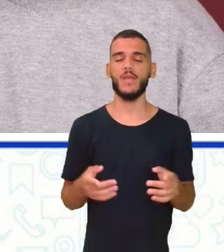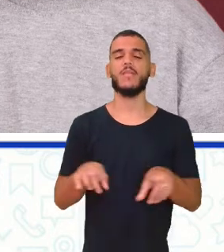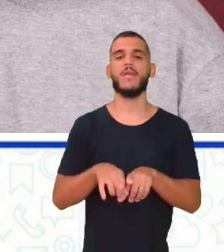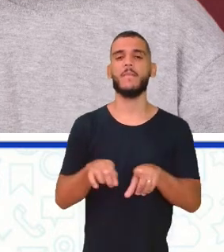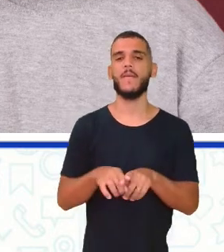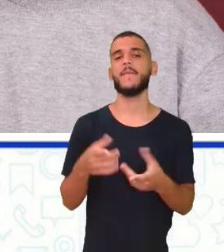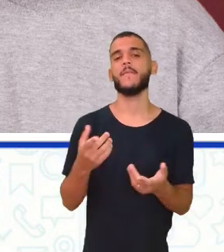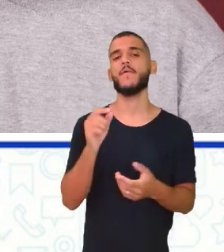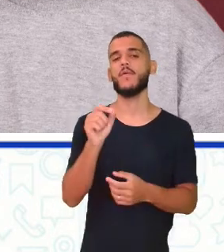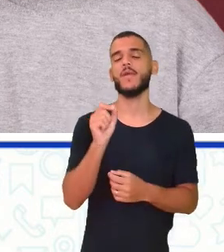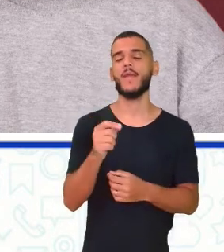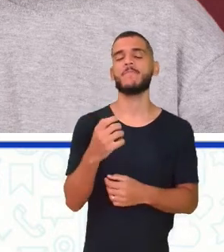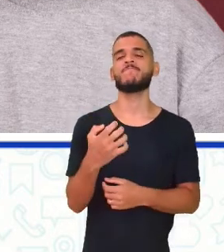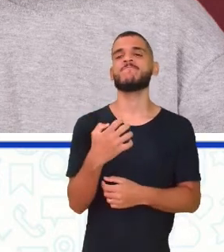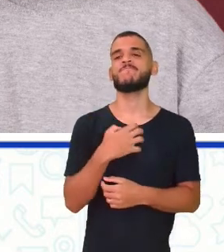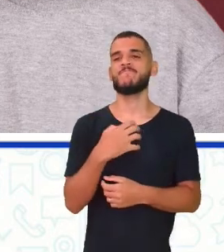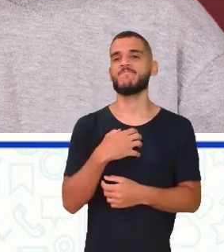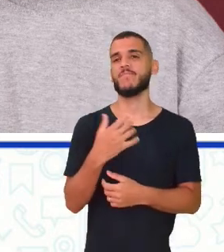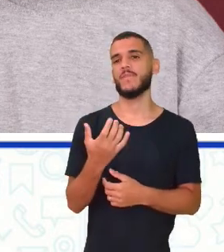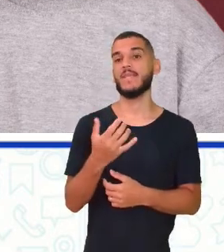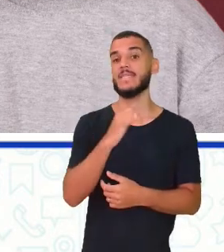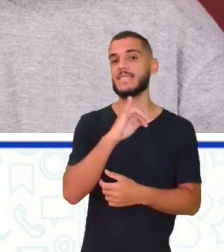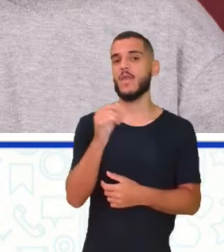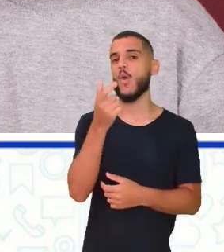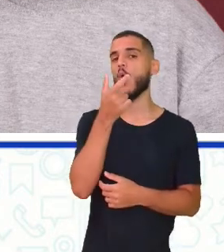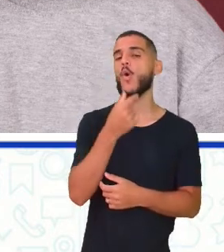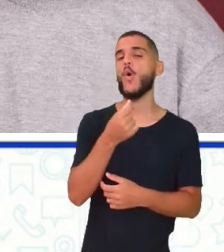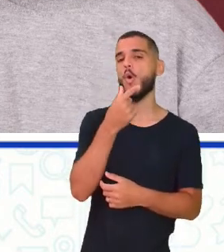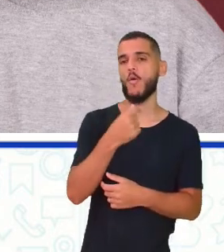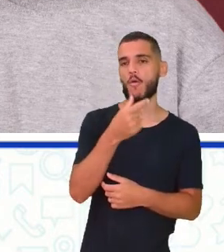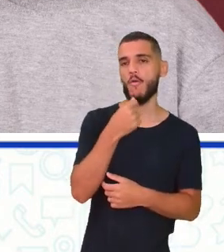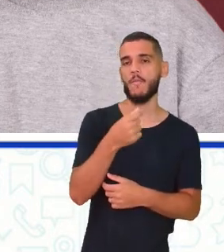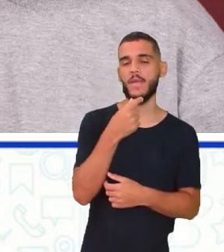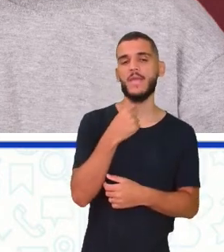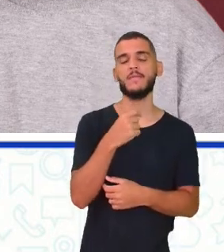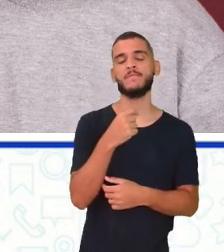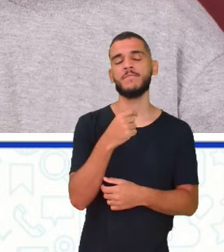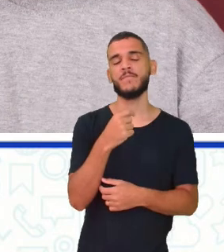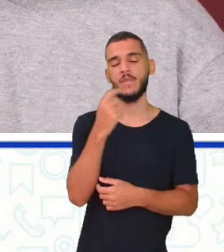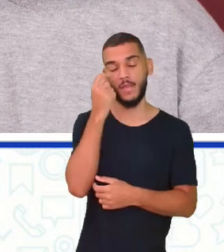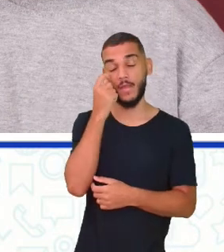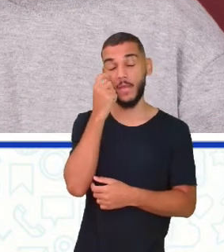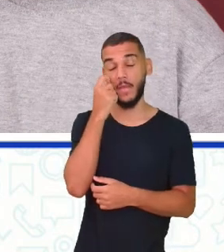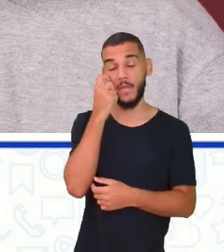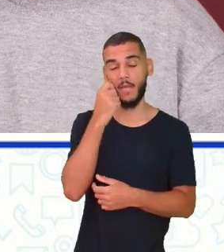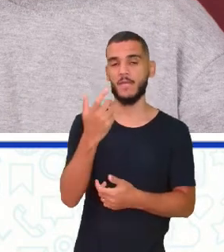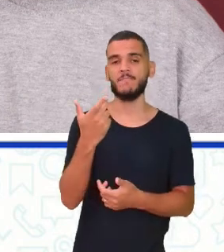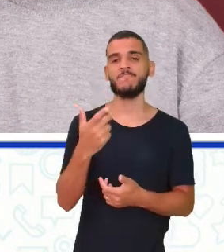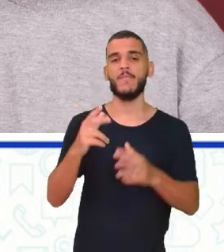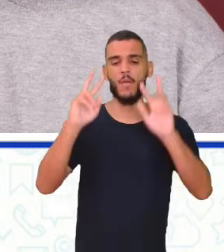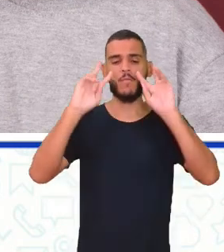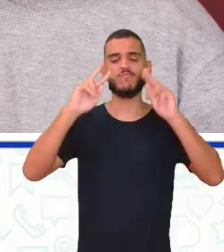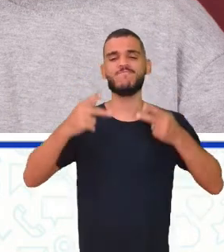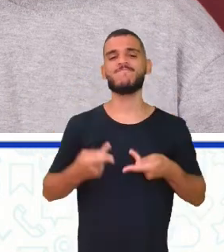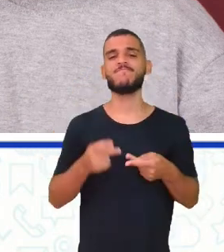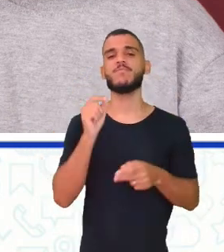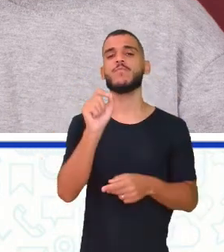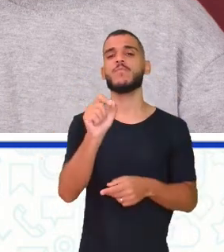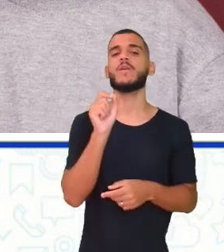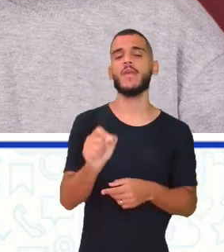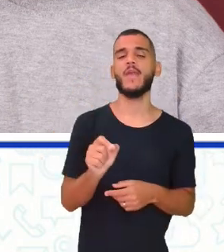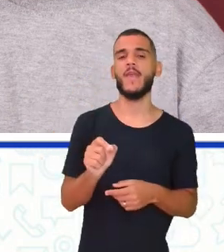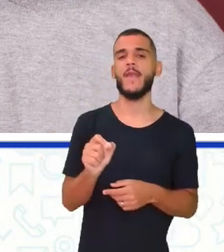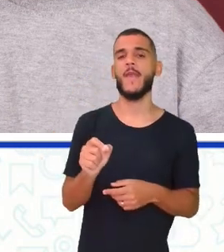é se o homem, não é? Quando eu falo homem no geral, se nós, como seres humanos, né,